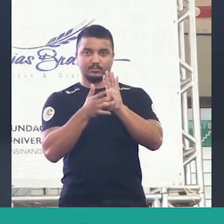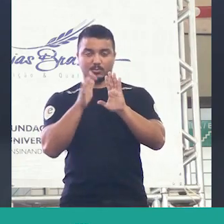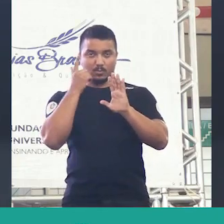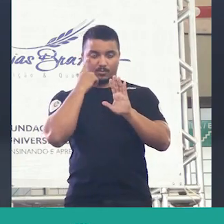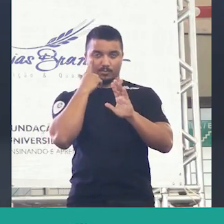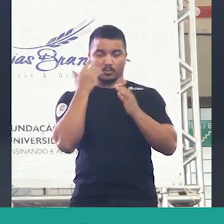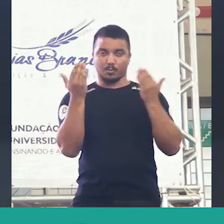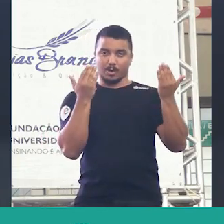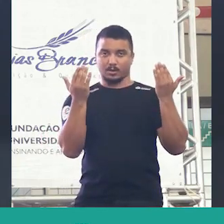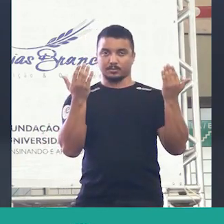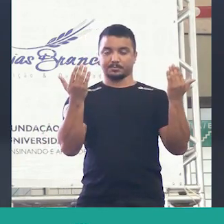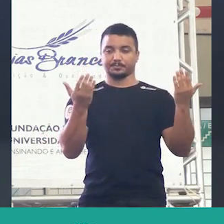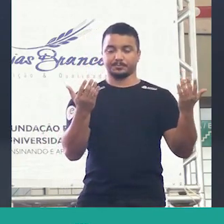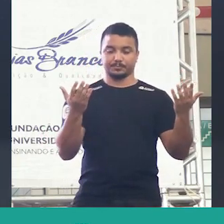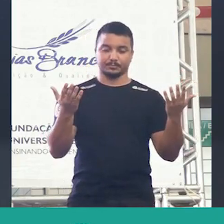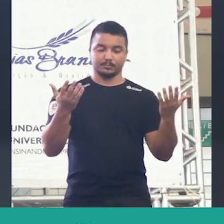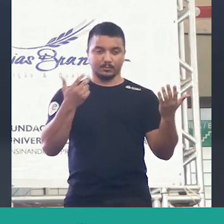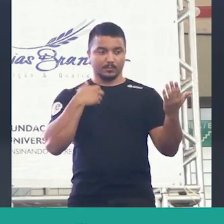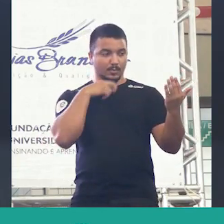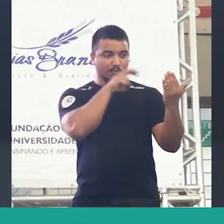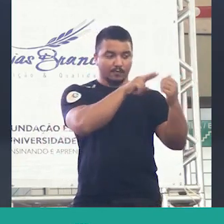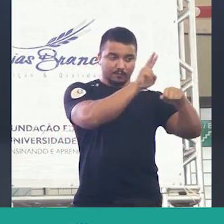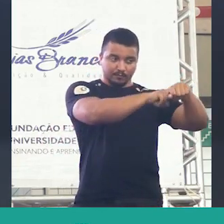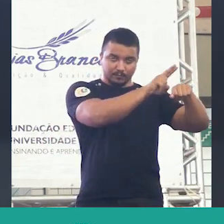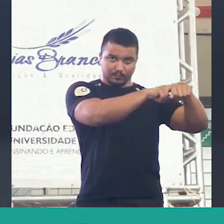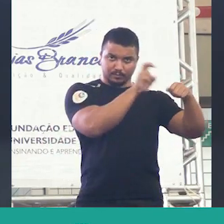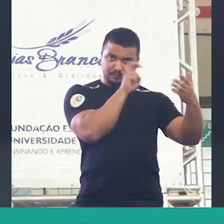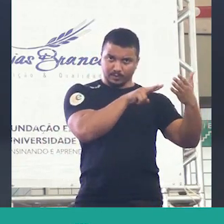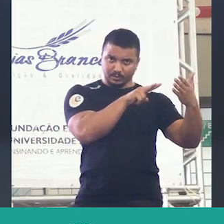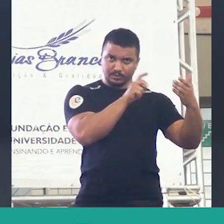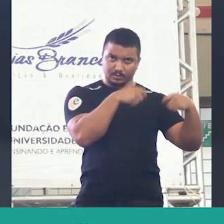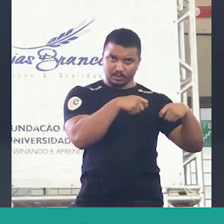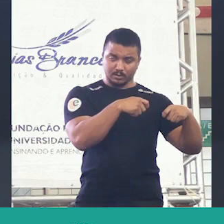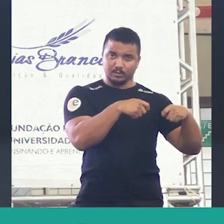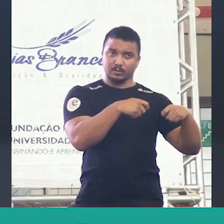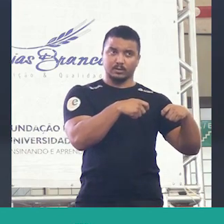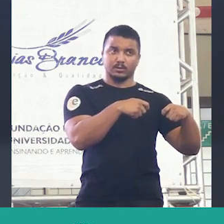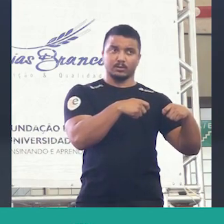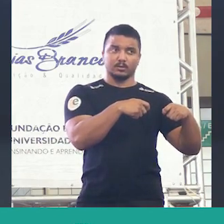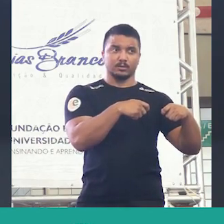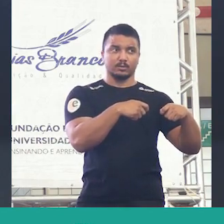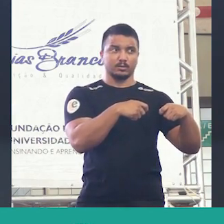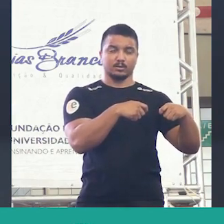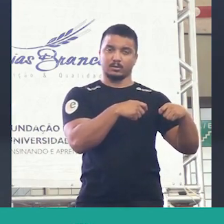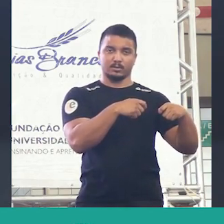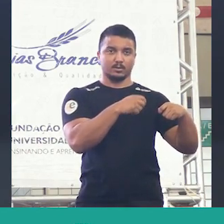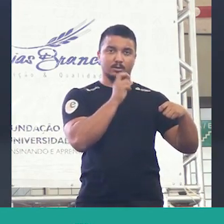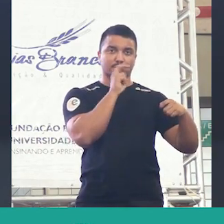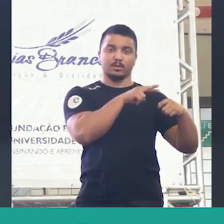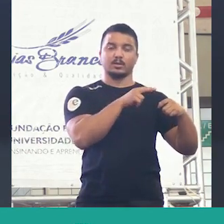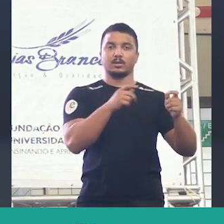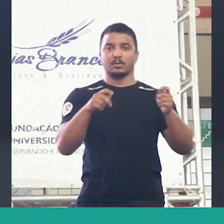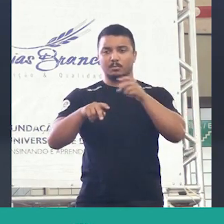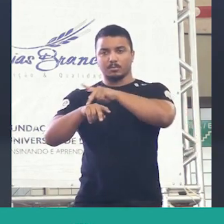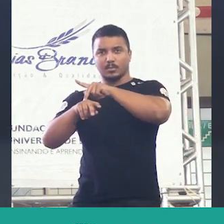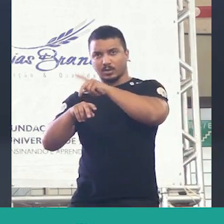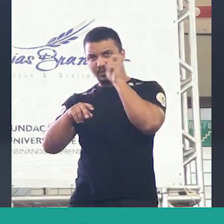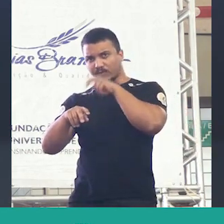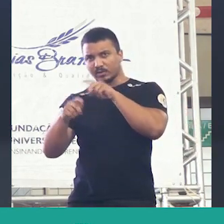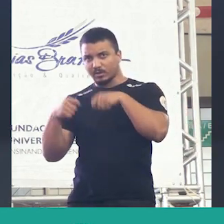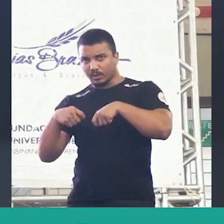atenção. Eu vejo o vidro? Fala. Não. Eu vejo o